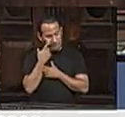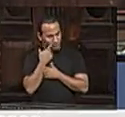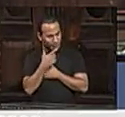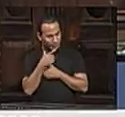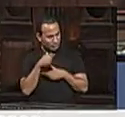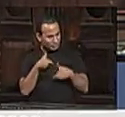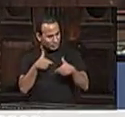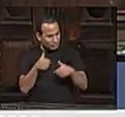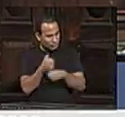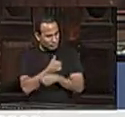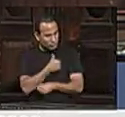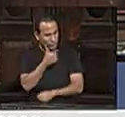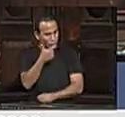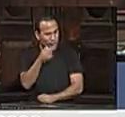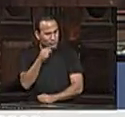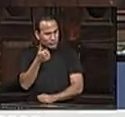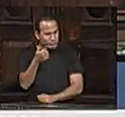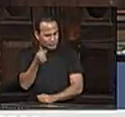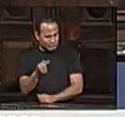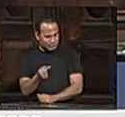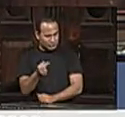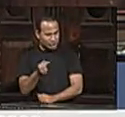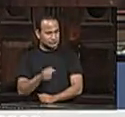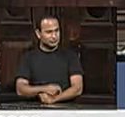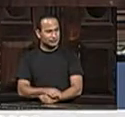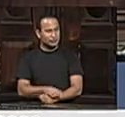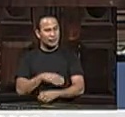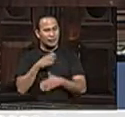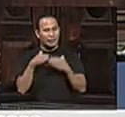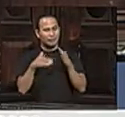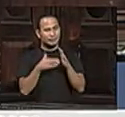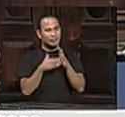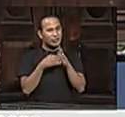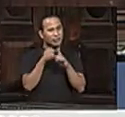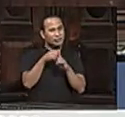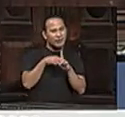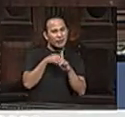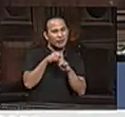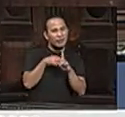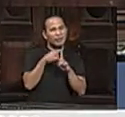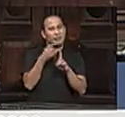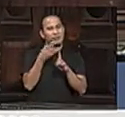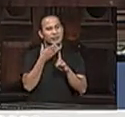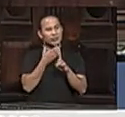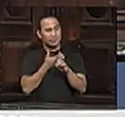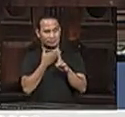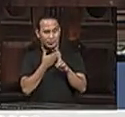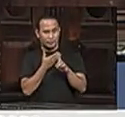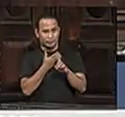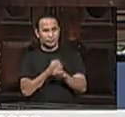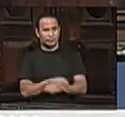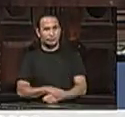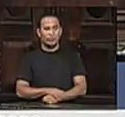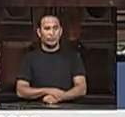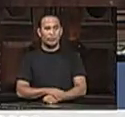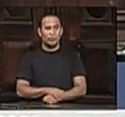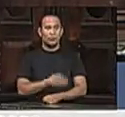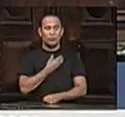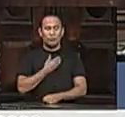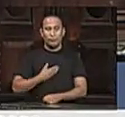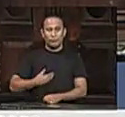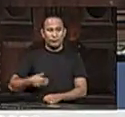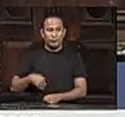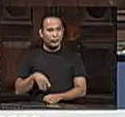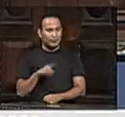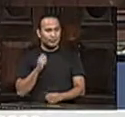de 2017, até o mês de dezembro, deputado Paulo Ramos, o governo deixou de